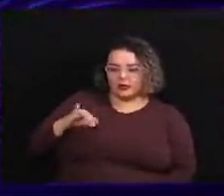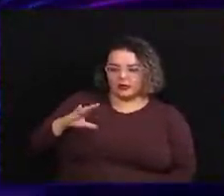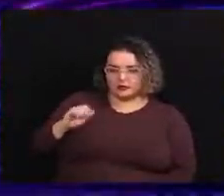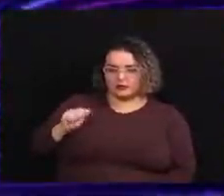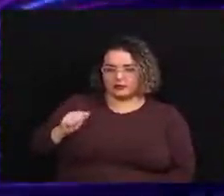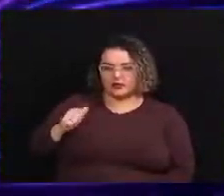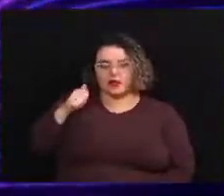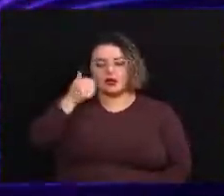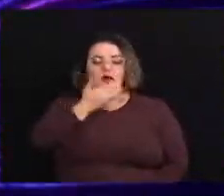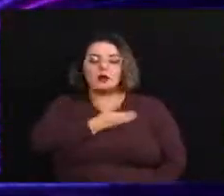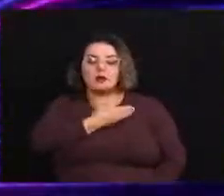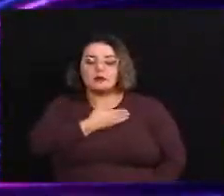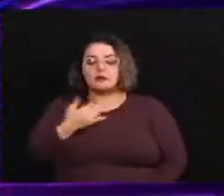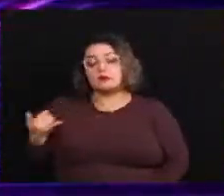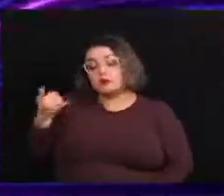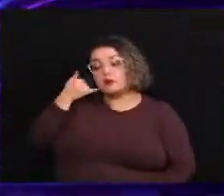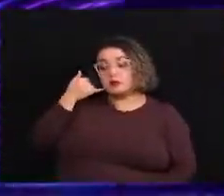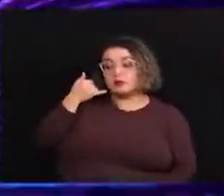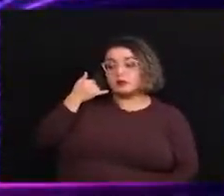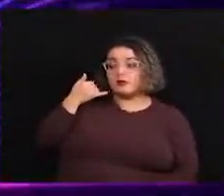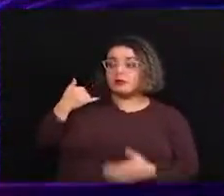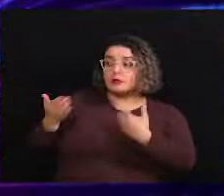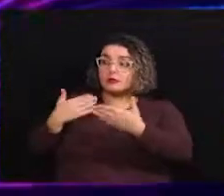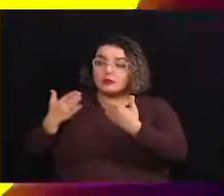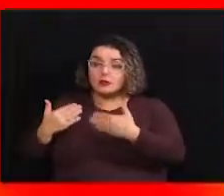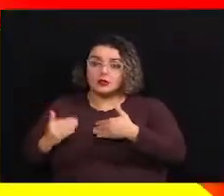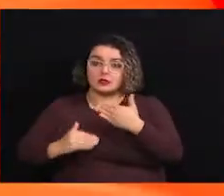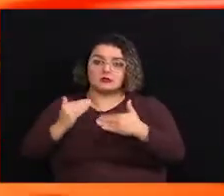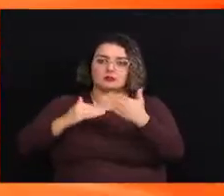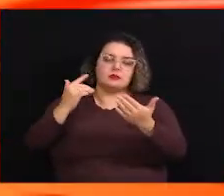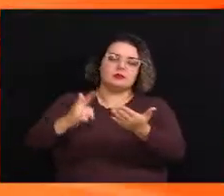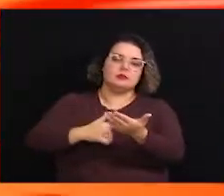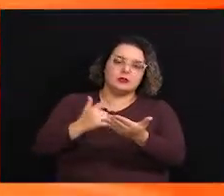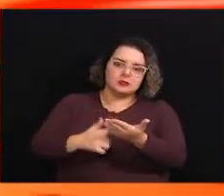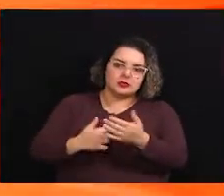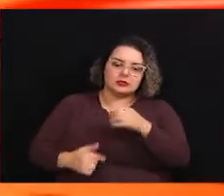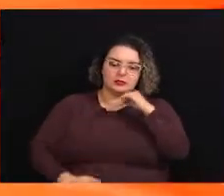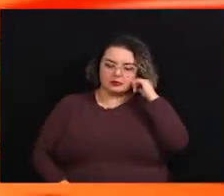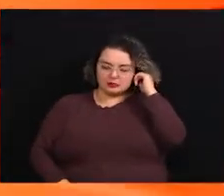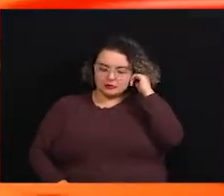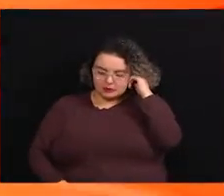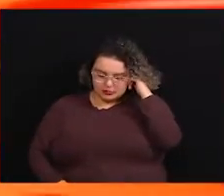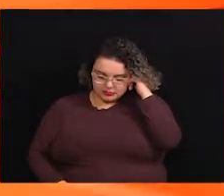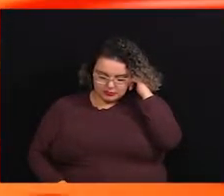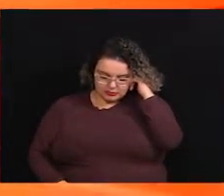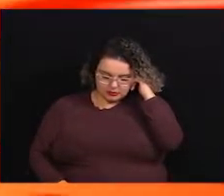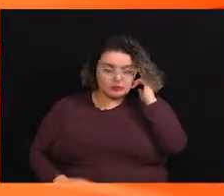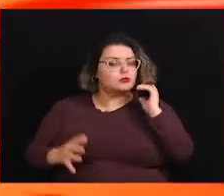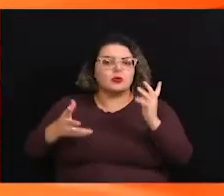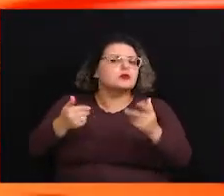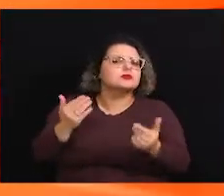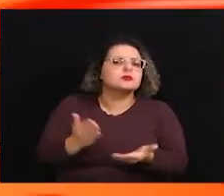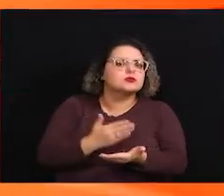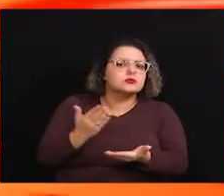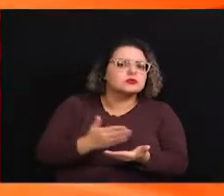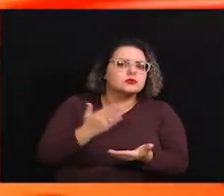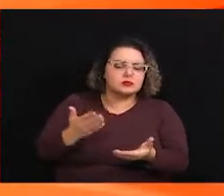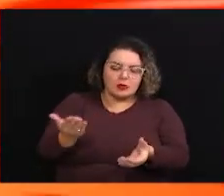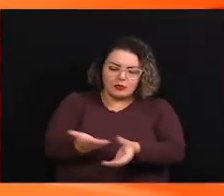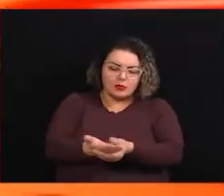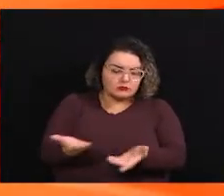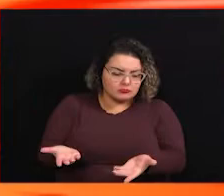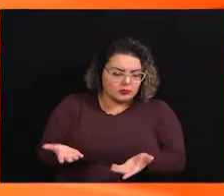contatou e nós desenvolvemos esse livro. Então, ela me enviou os processos, eu li